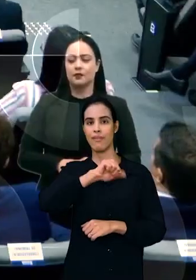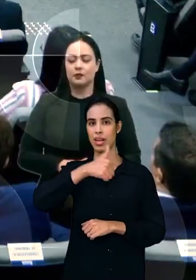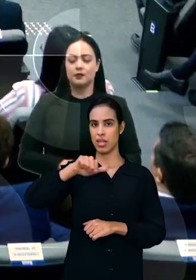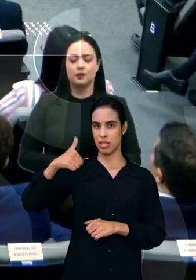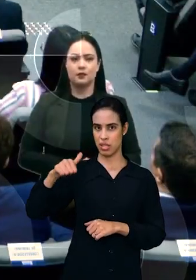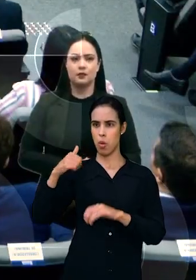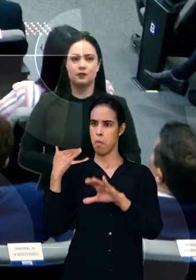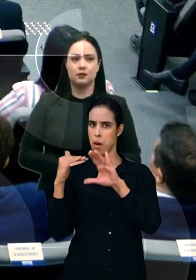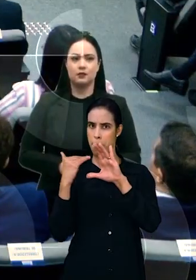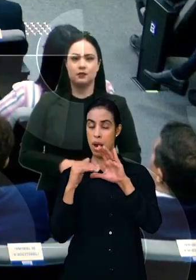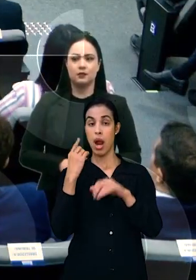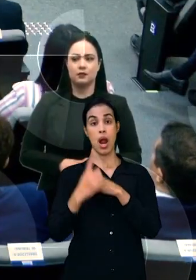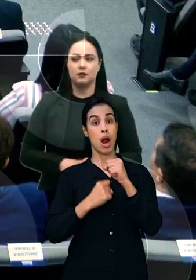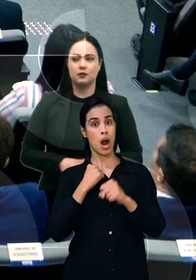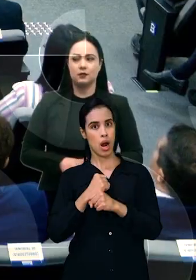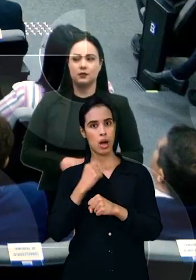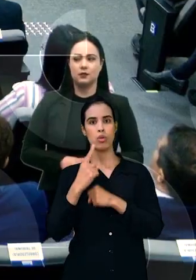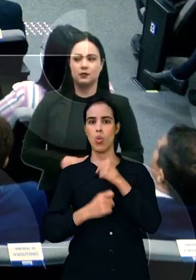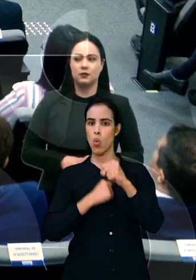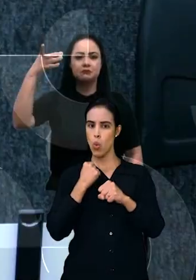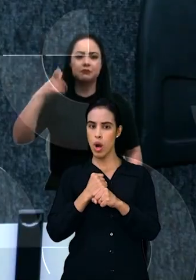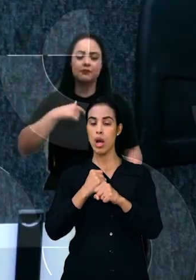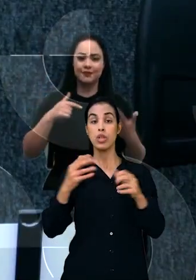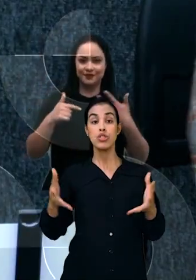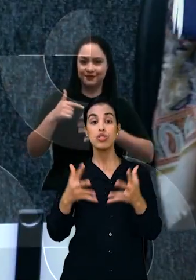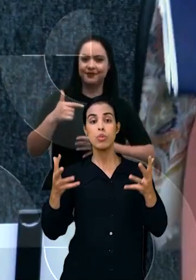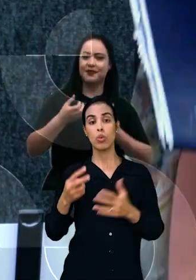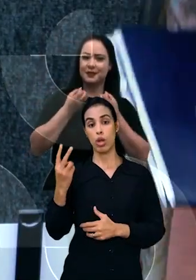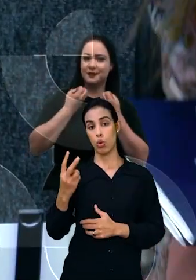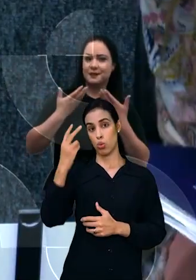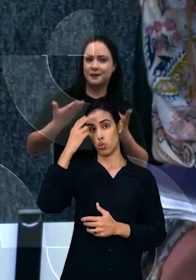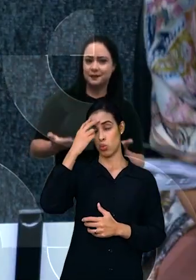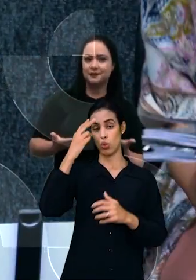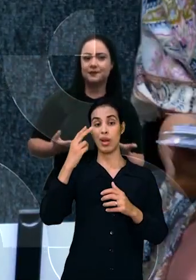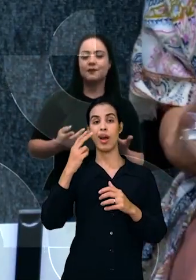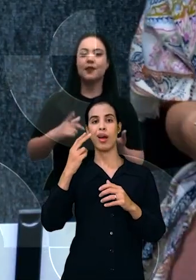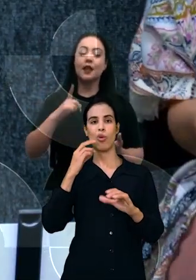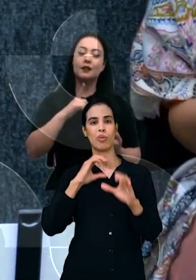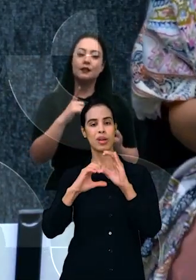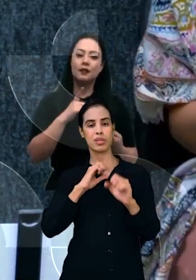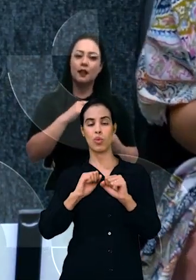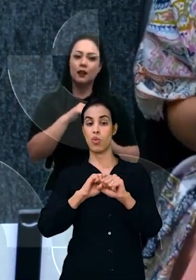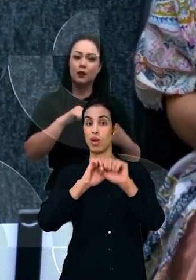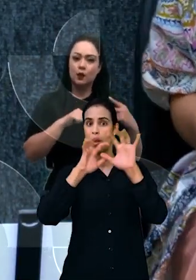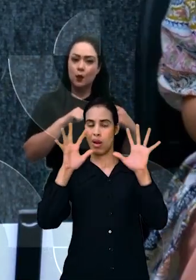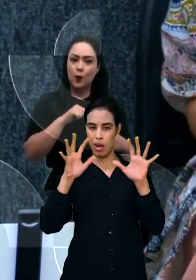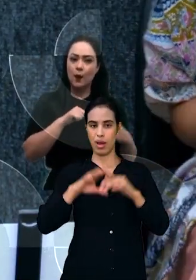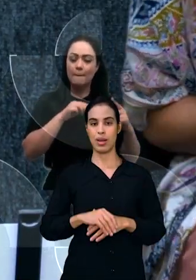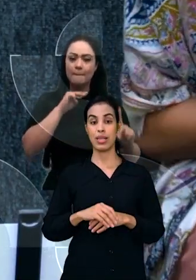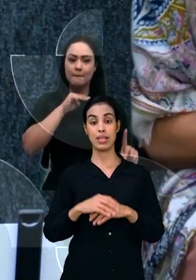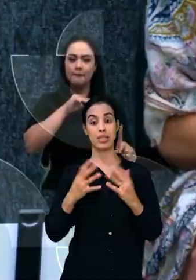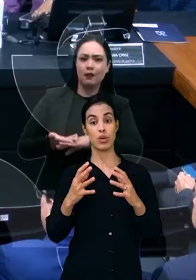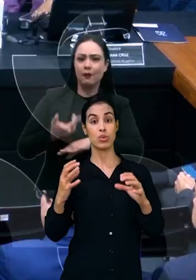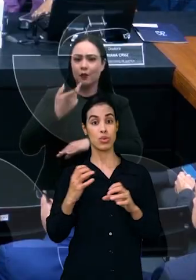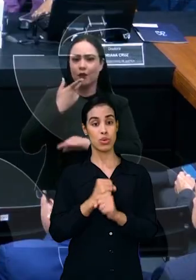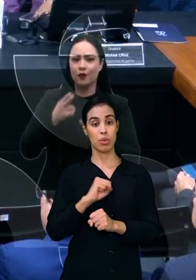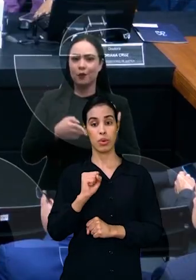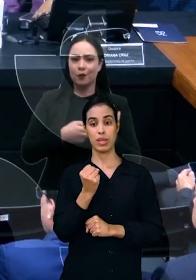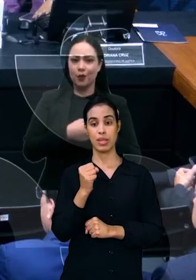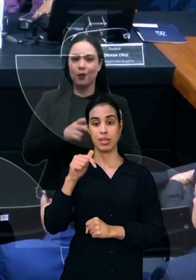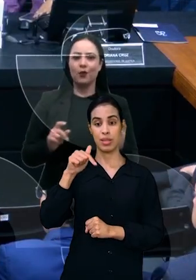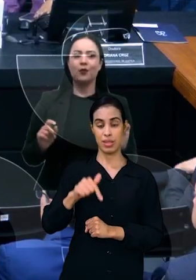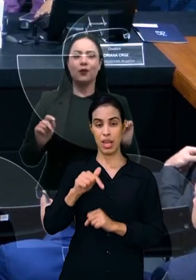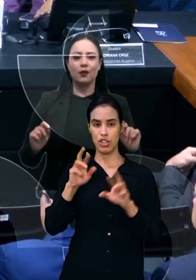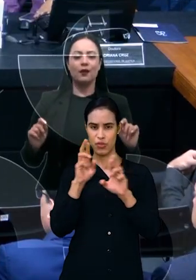A avaliação é realizada anualmente e estimula a cultura da visibilidade na gestão do Poder Judiciário. Ao